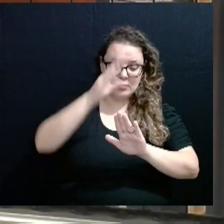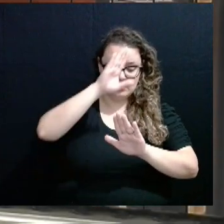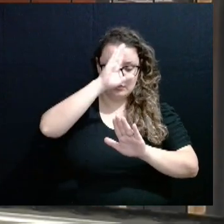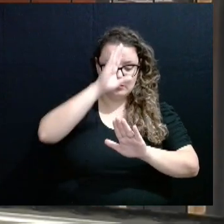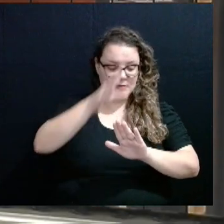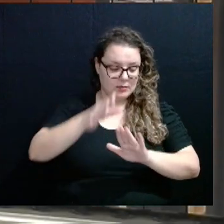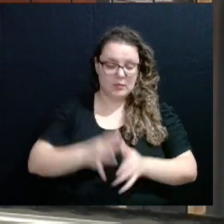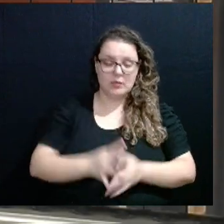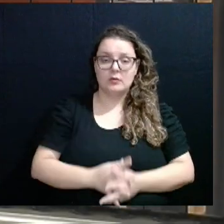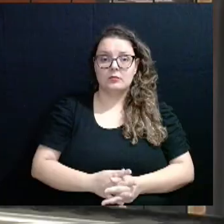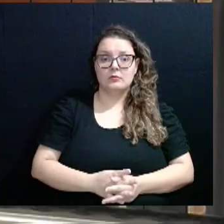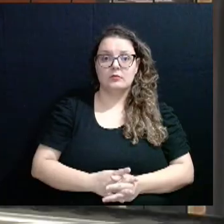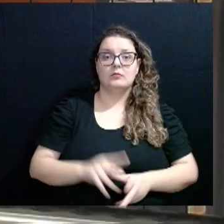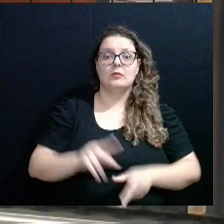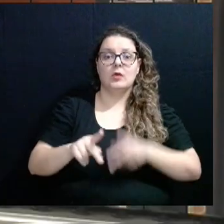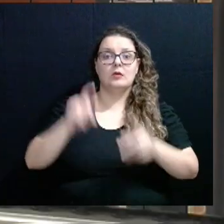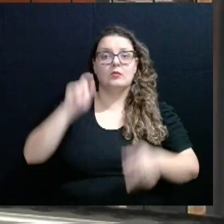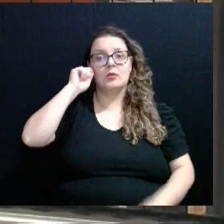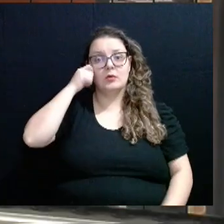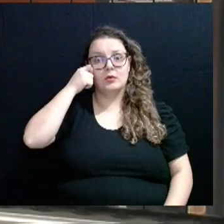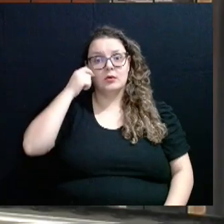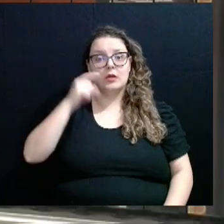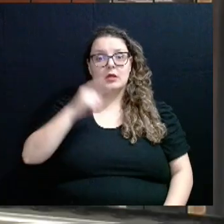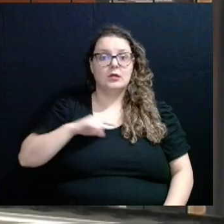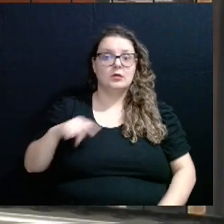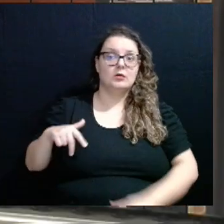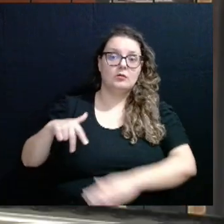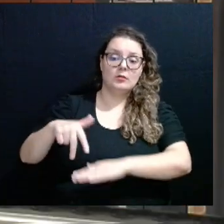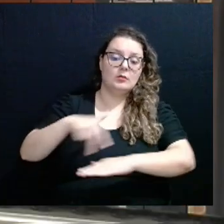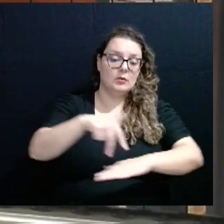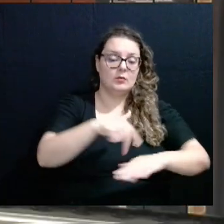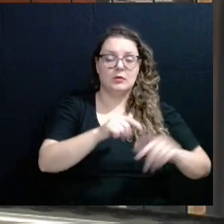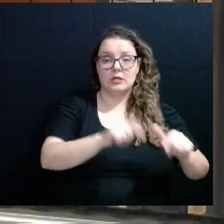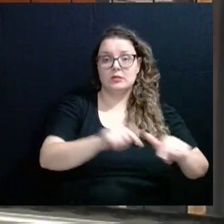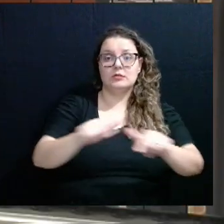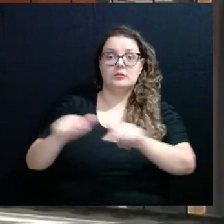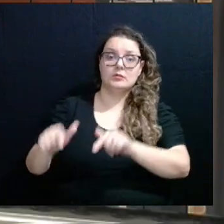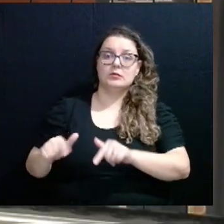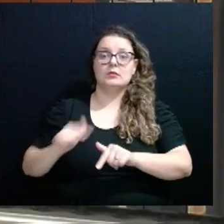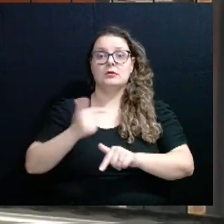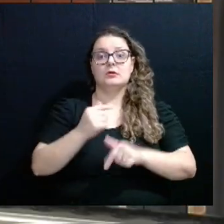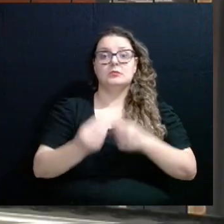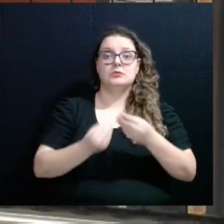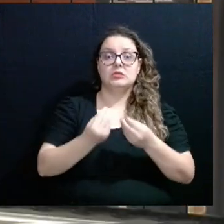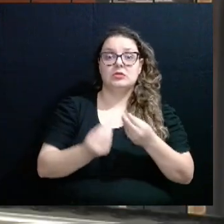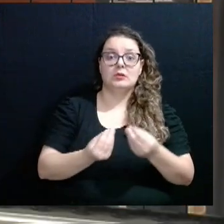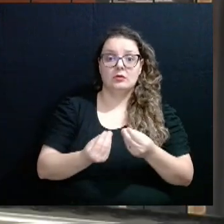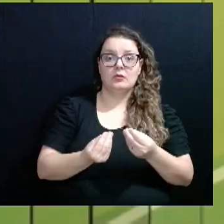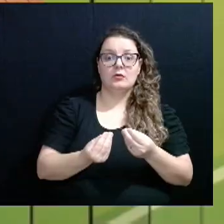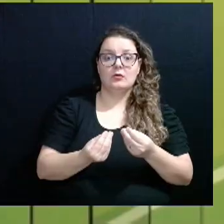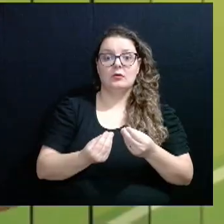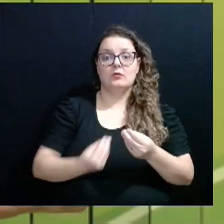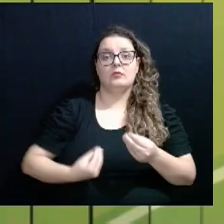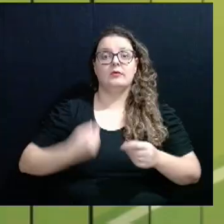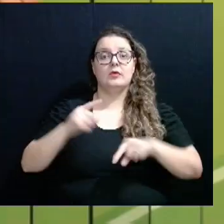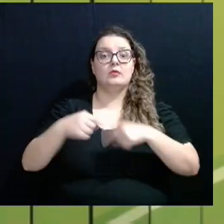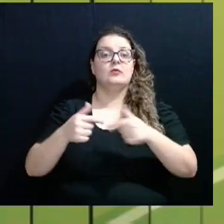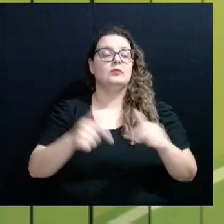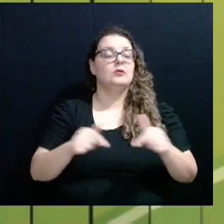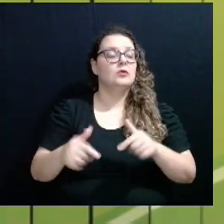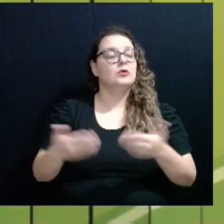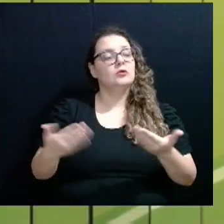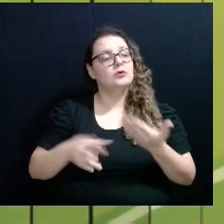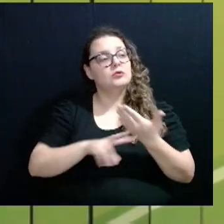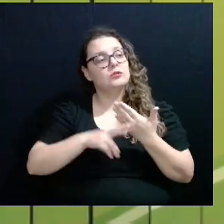povo preto, que teve que ocupar esses lugares porque não tinha condição alguma. Isso influencia hoje diretamente